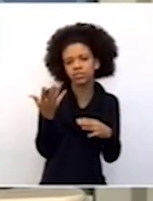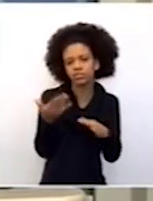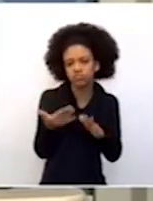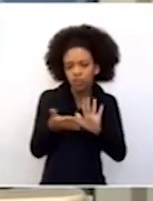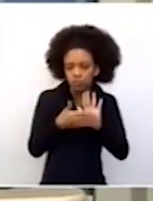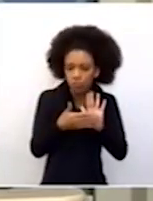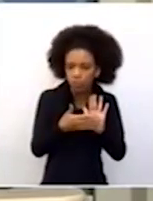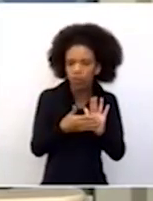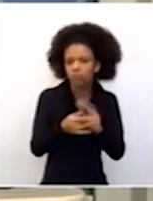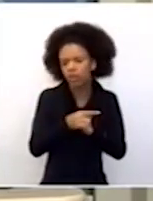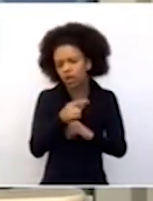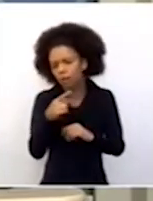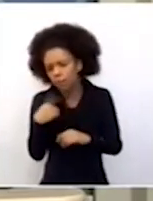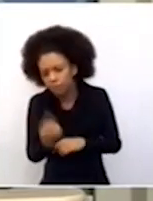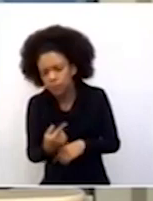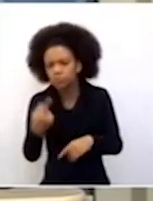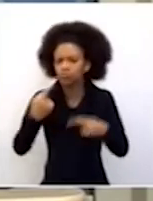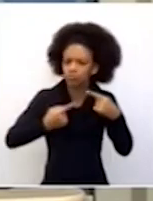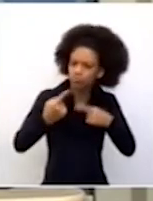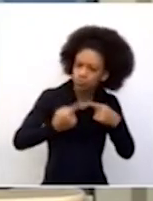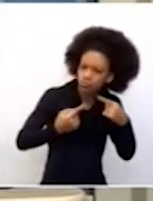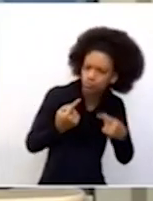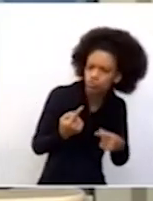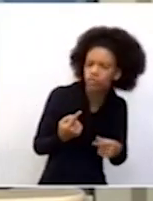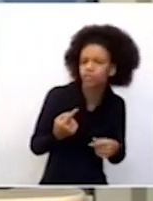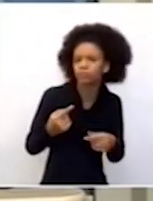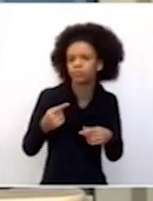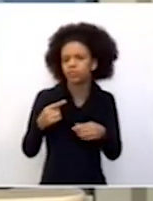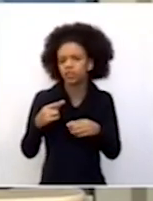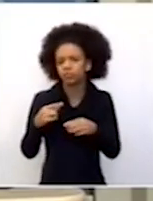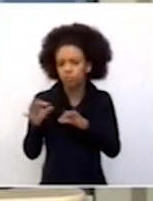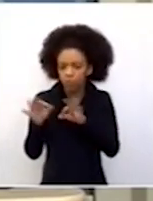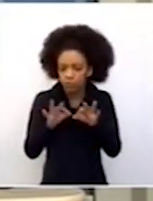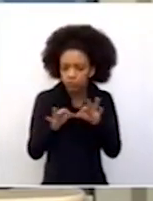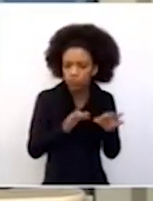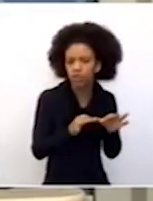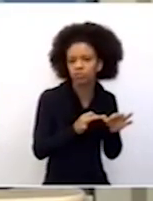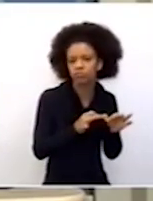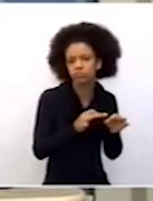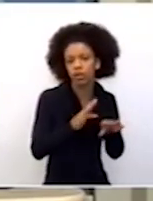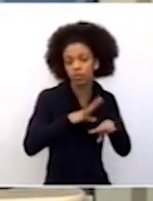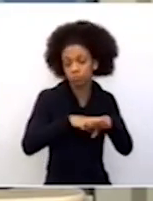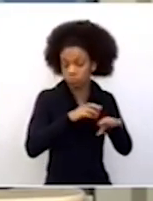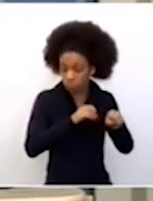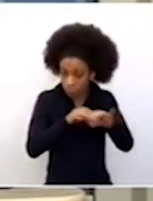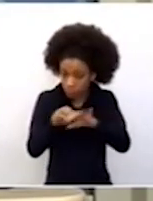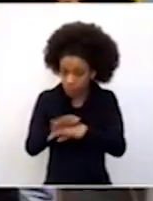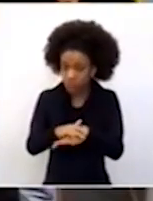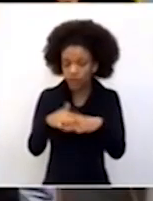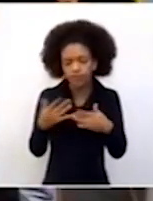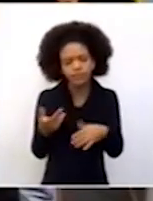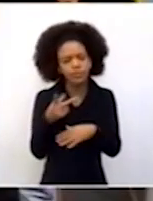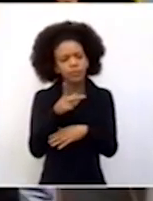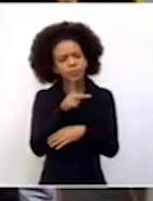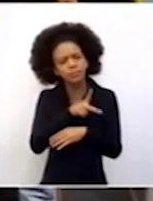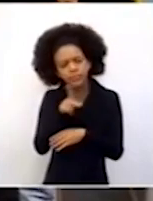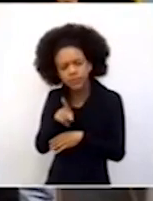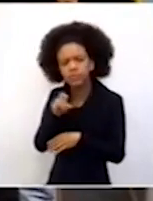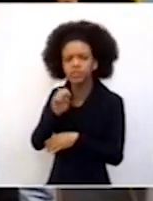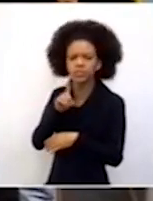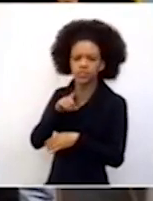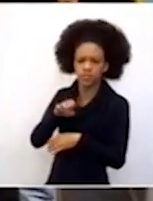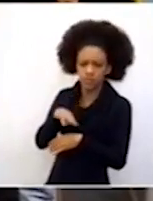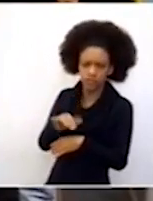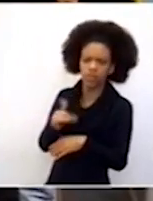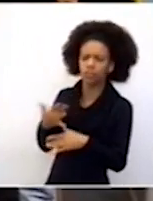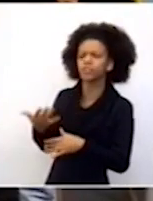propulsão para nós discutirmos elementos essenciais para o processo de ensino-aprendizagem, né? Então, professora Denise, eu gostaria assim, que você destacasse, né,